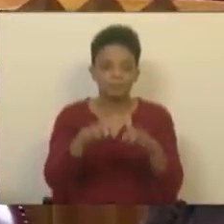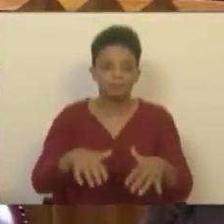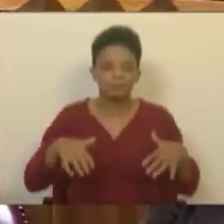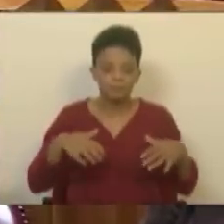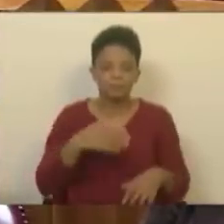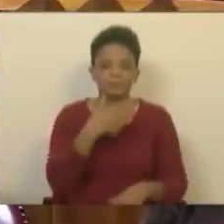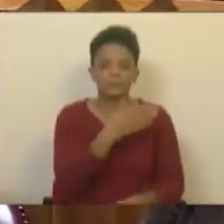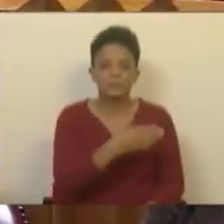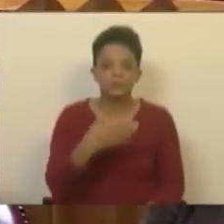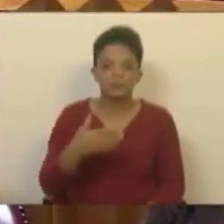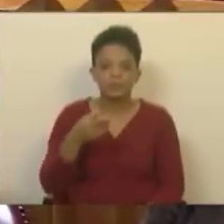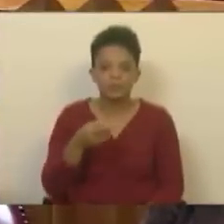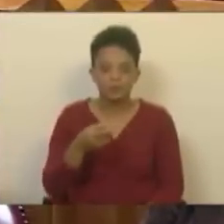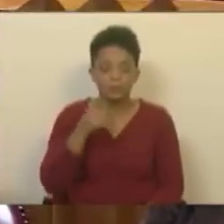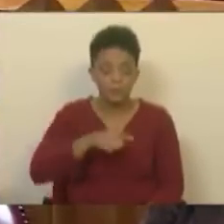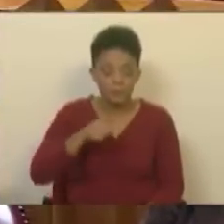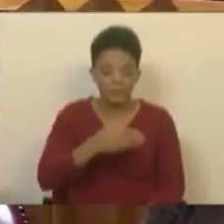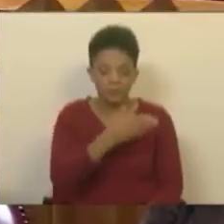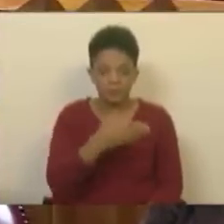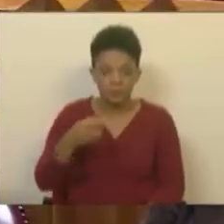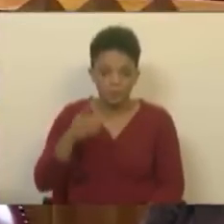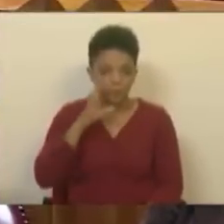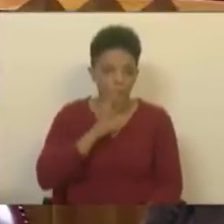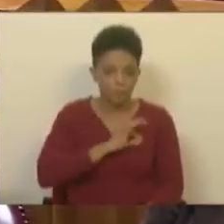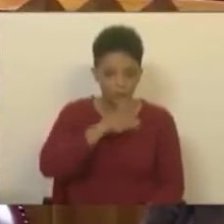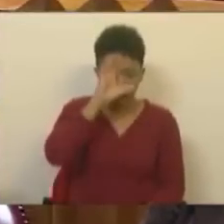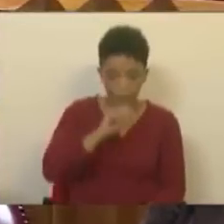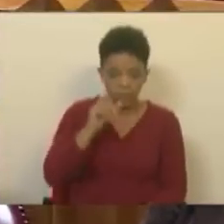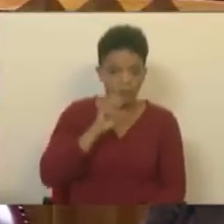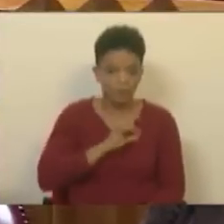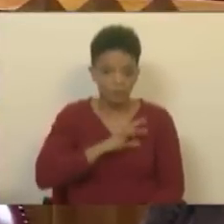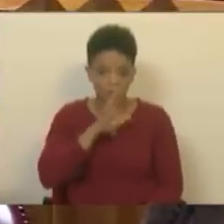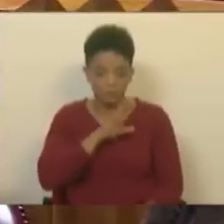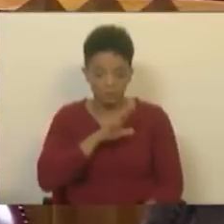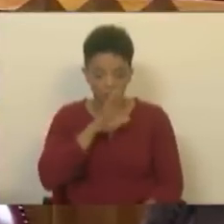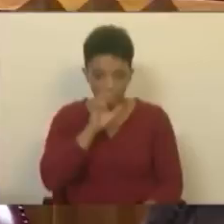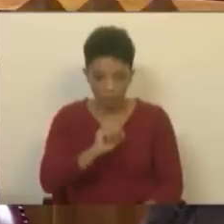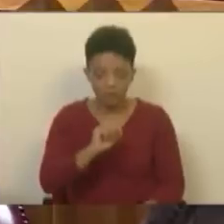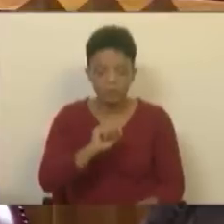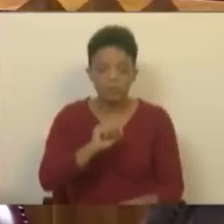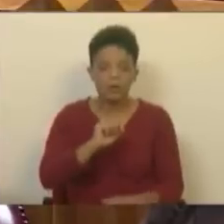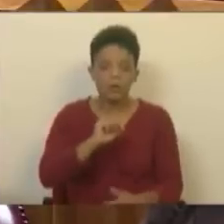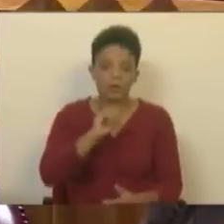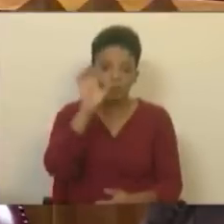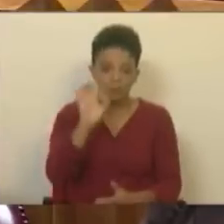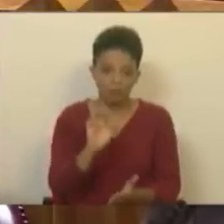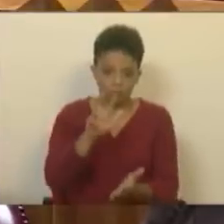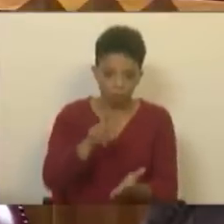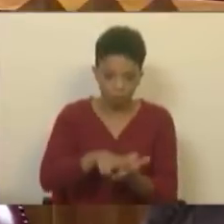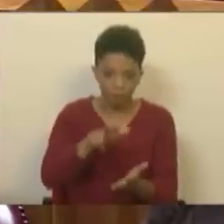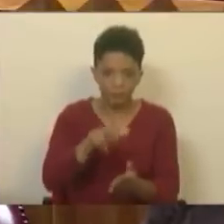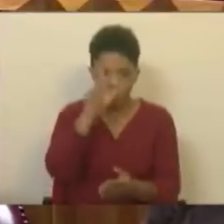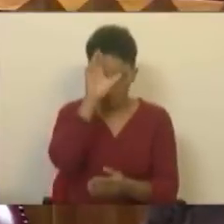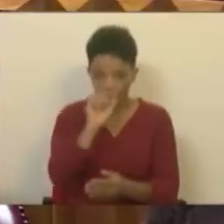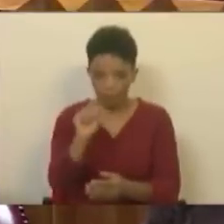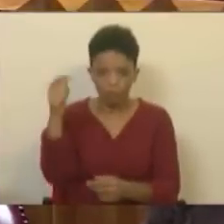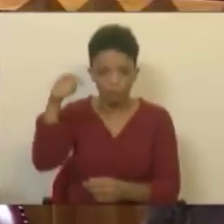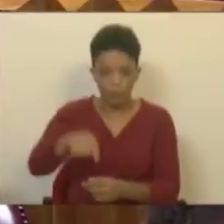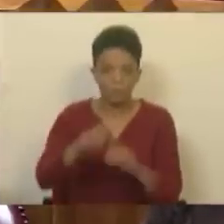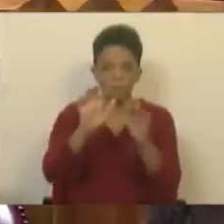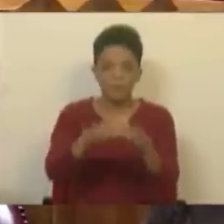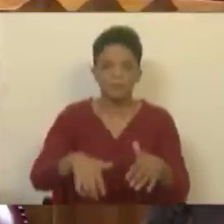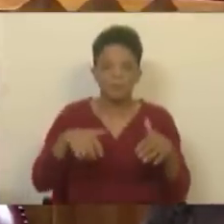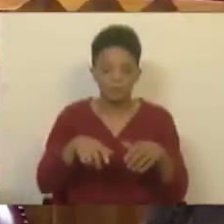119 vezes os teus ministros e as senhoras ministras e que a taxa de aprovação dos requerimentos da vinda de ministros a esses